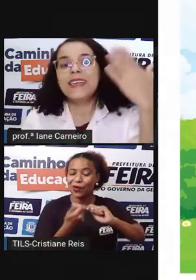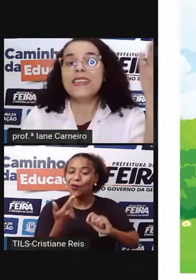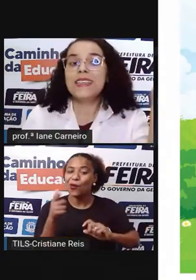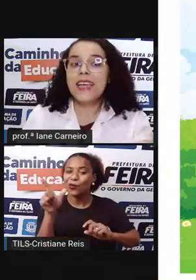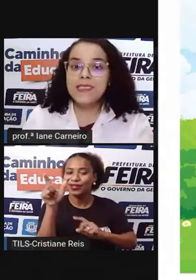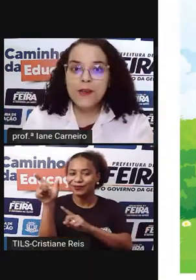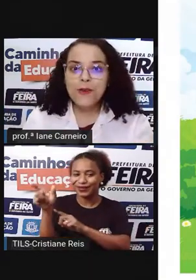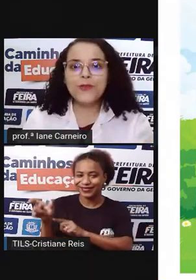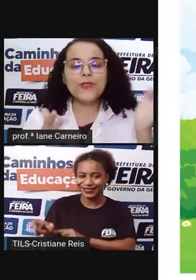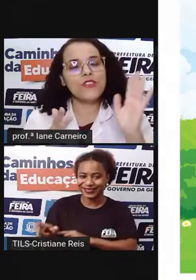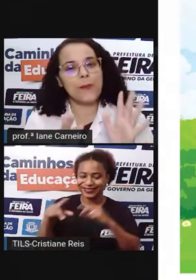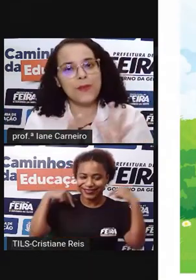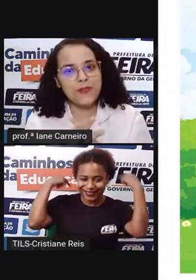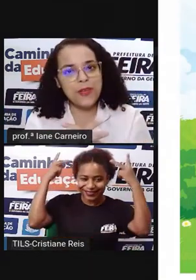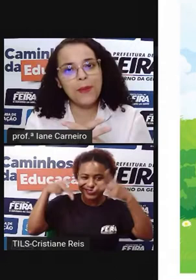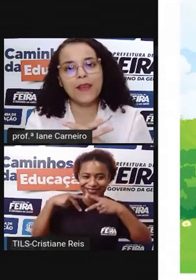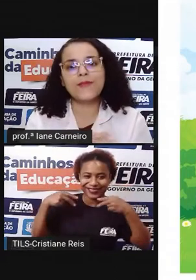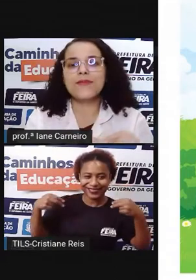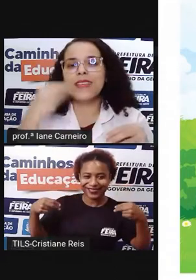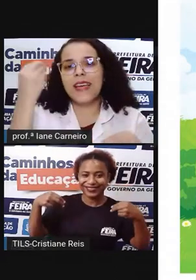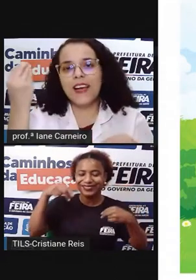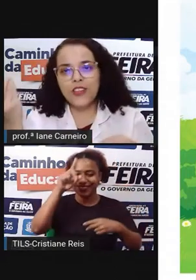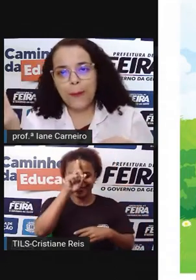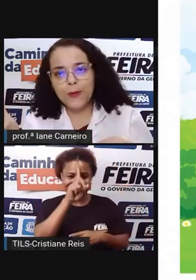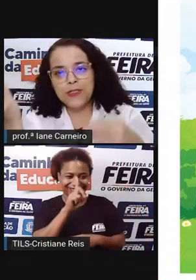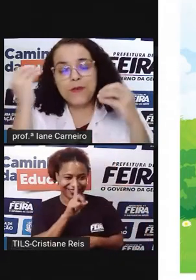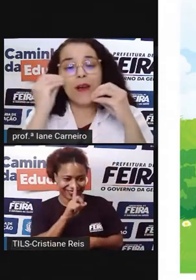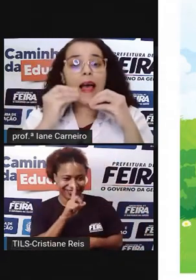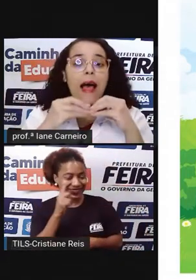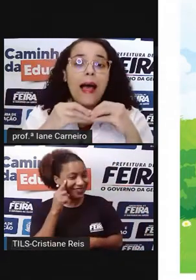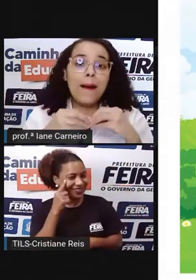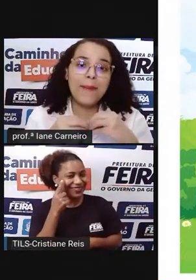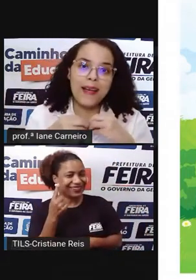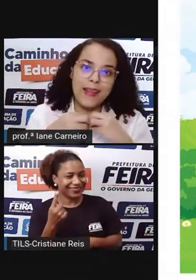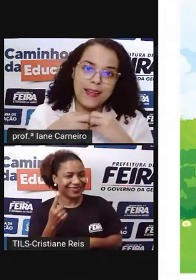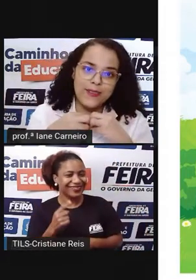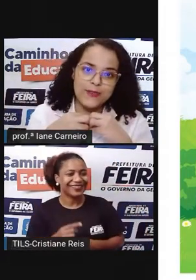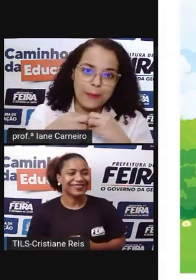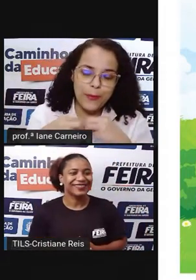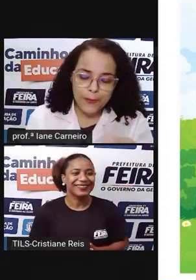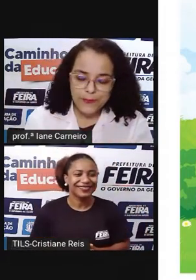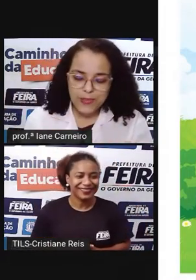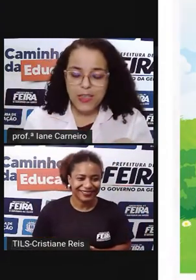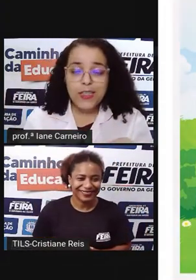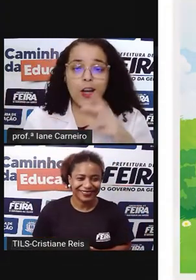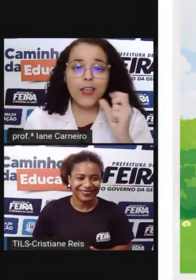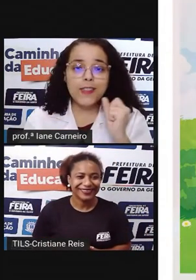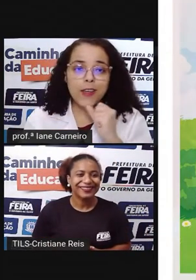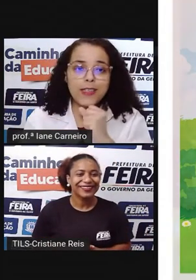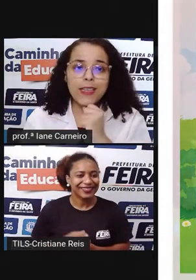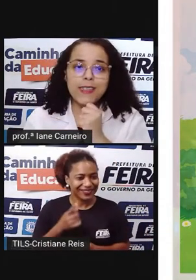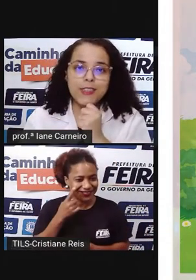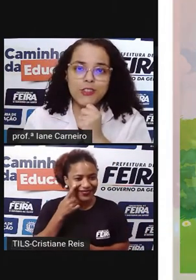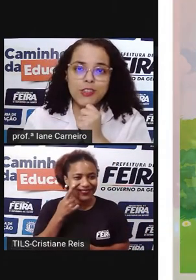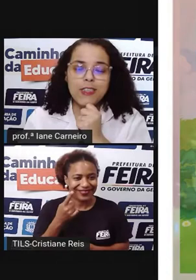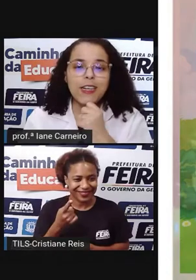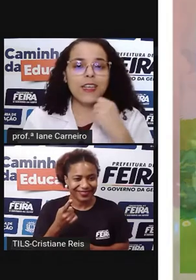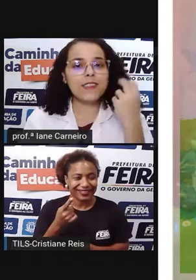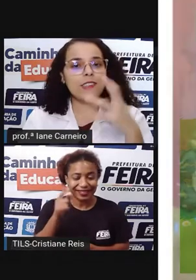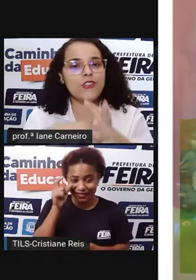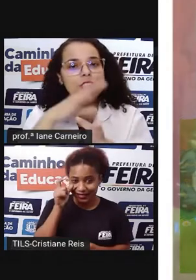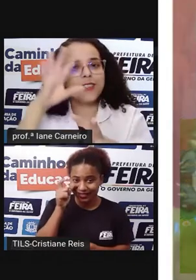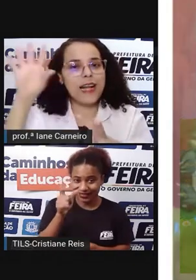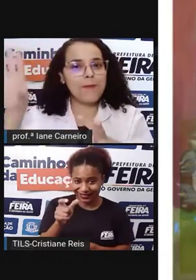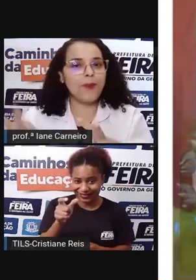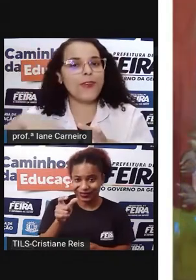inspirada nesse conto da Chapeuzinho Vermelho, que é a Chapeuzinho Amarelo, tá bom? E olha só que interessante,